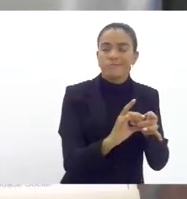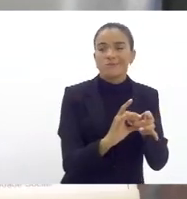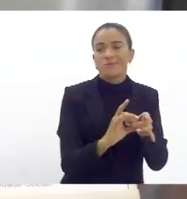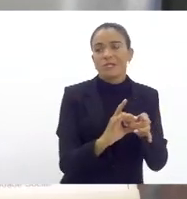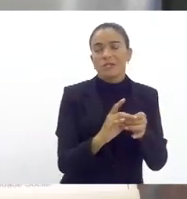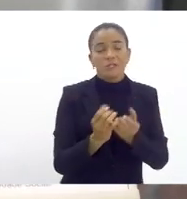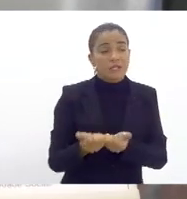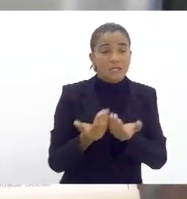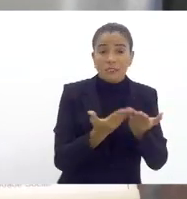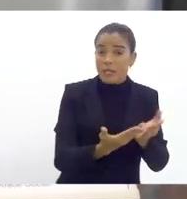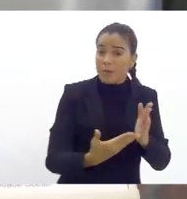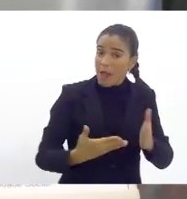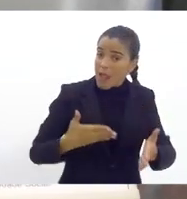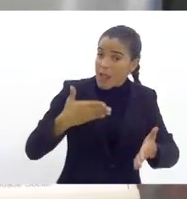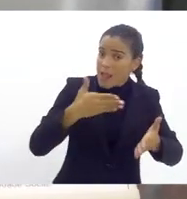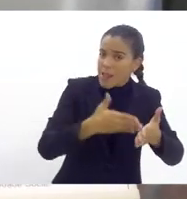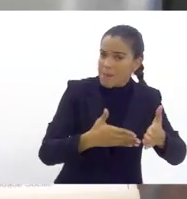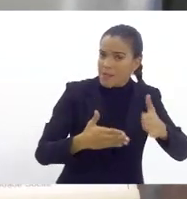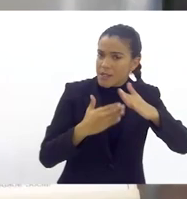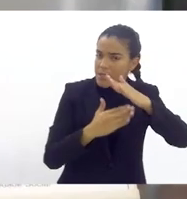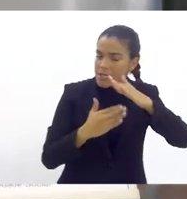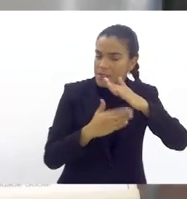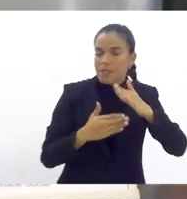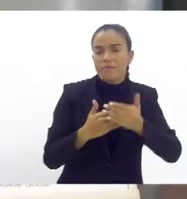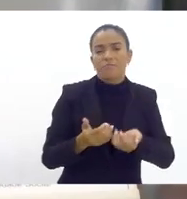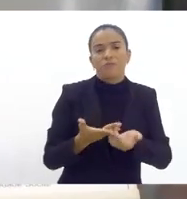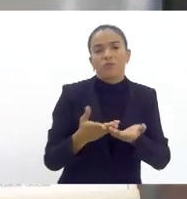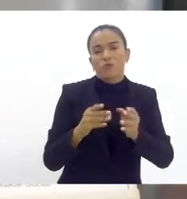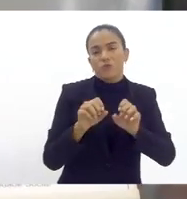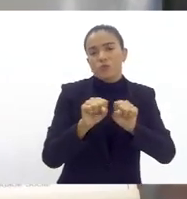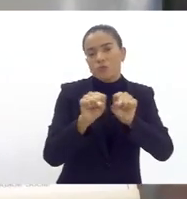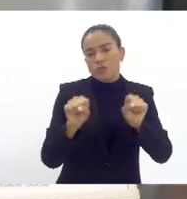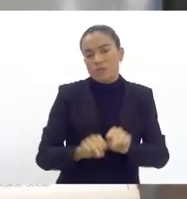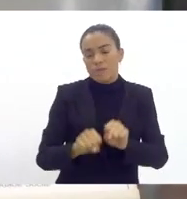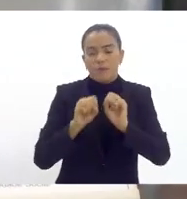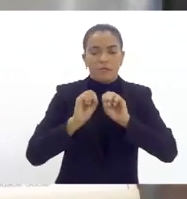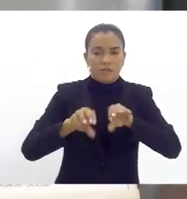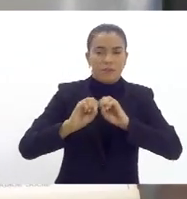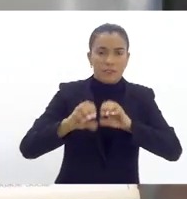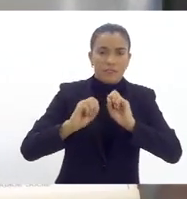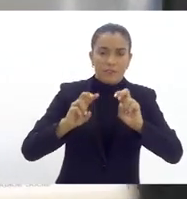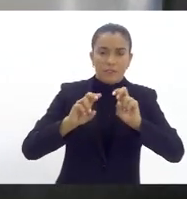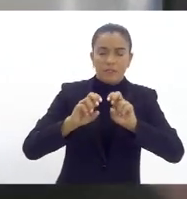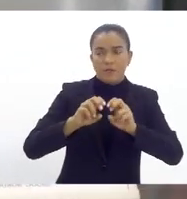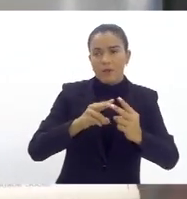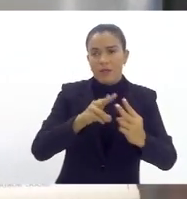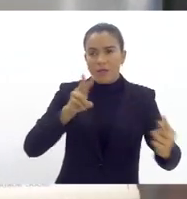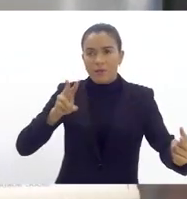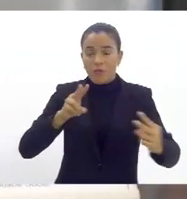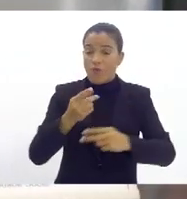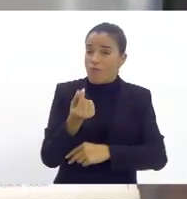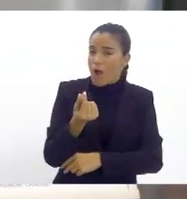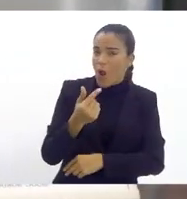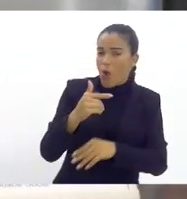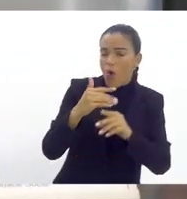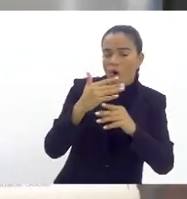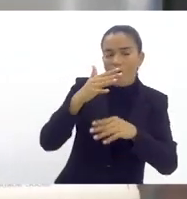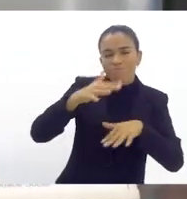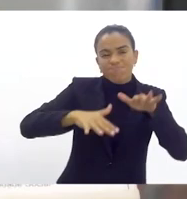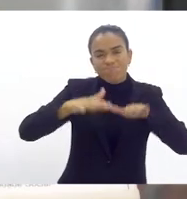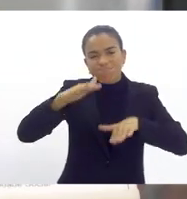estabelecer os limites para implementação do sistema é de ensino à distância um valor mínimo razoável